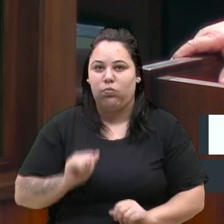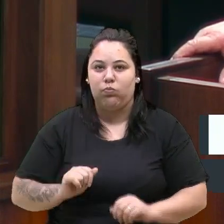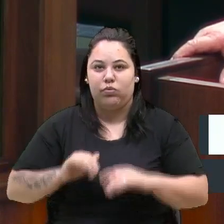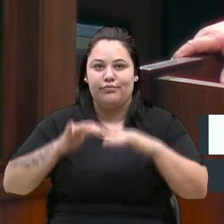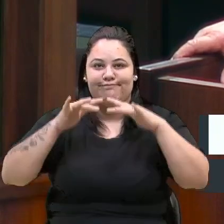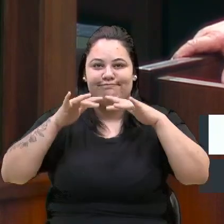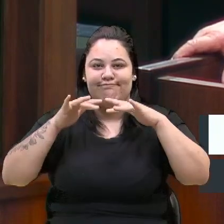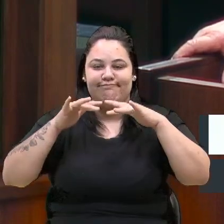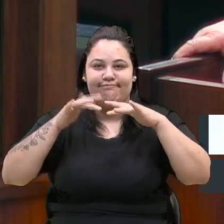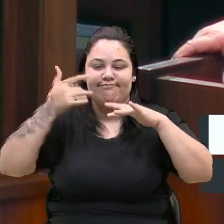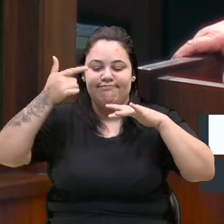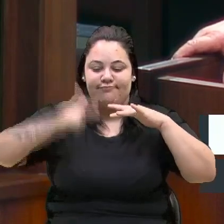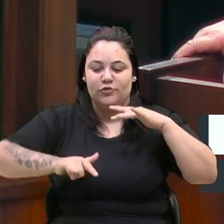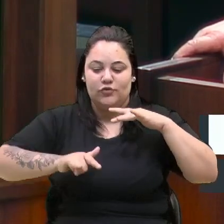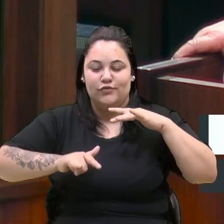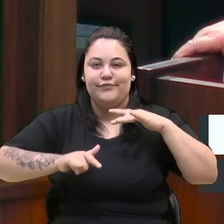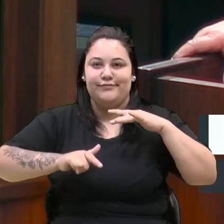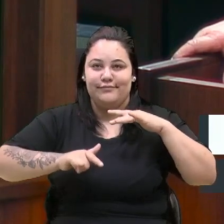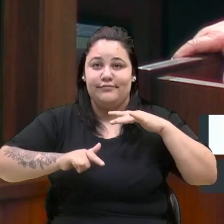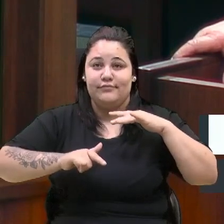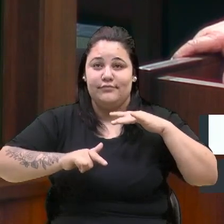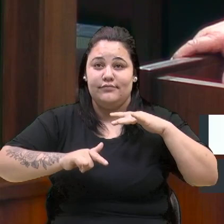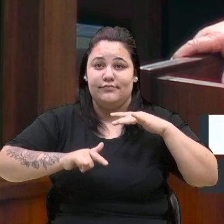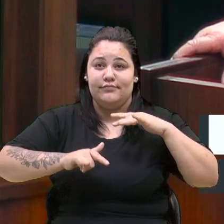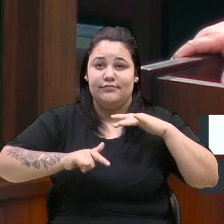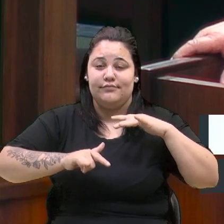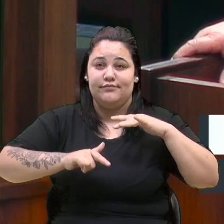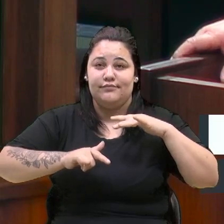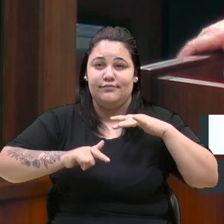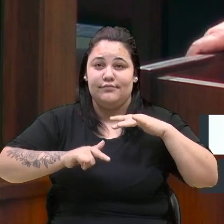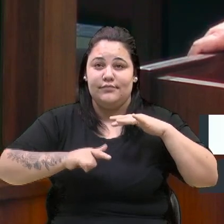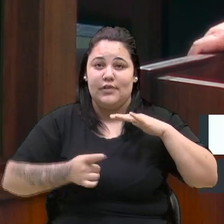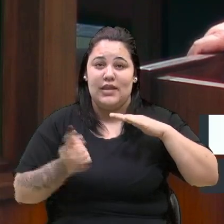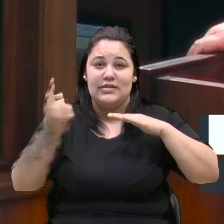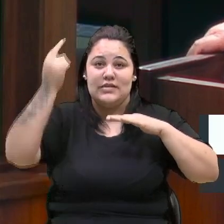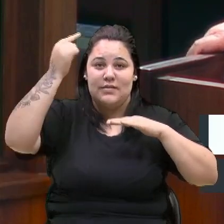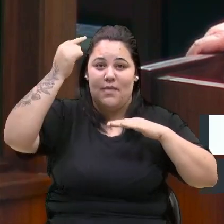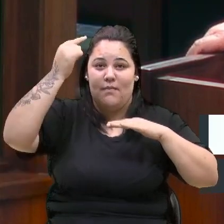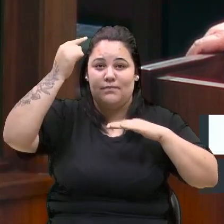ter dado muita chuva. Lá em cima,